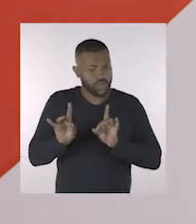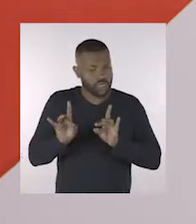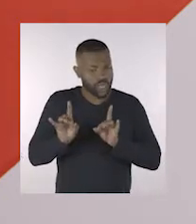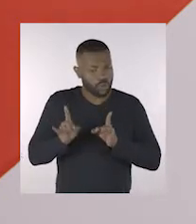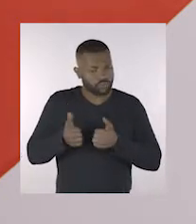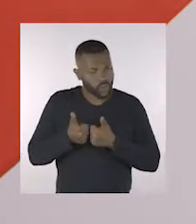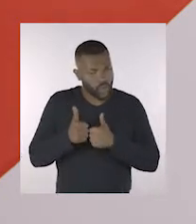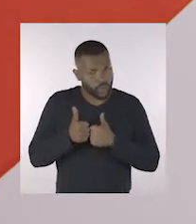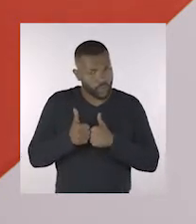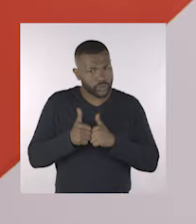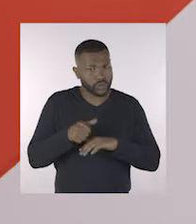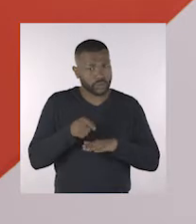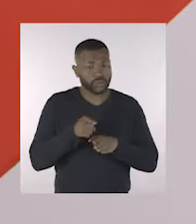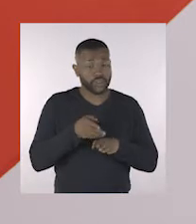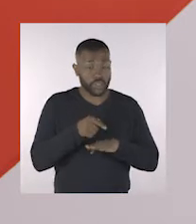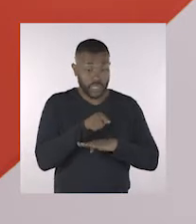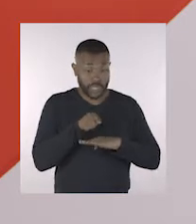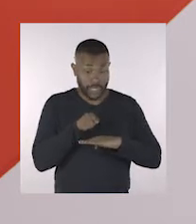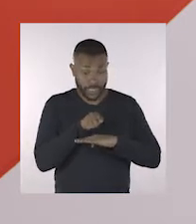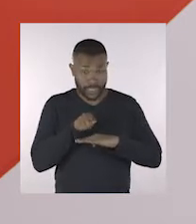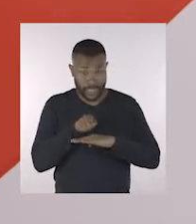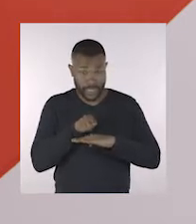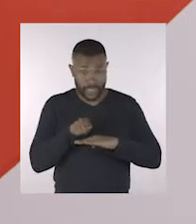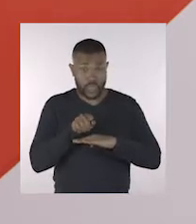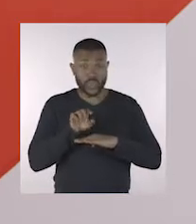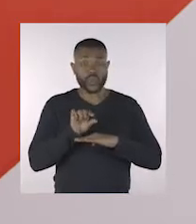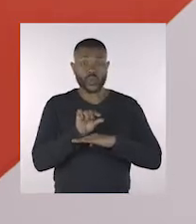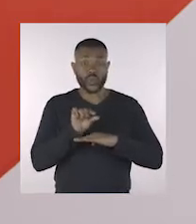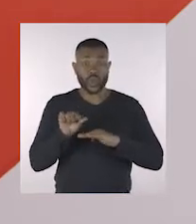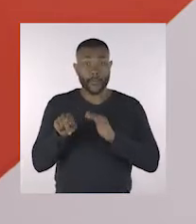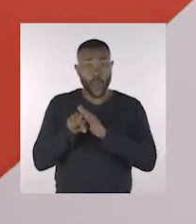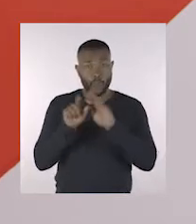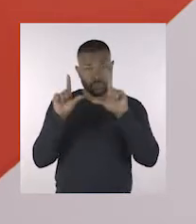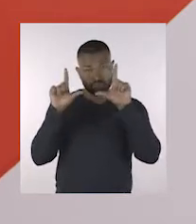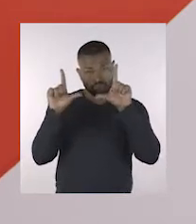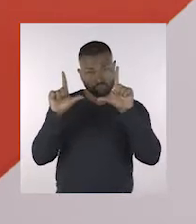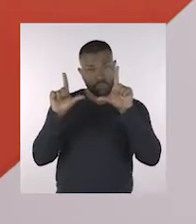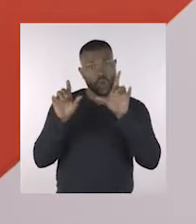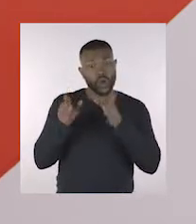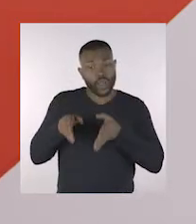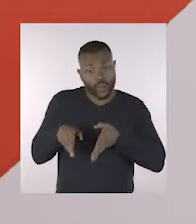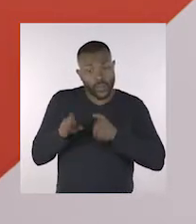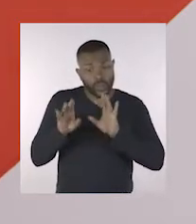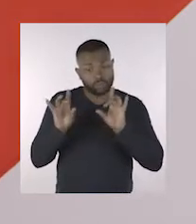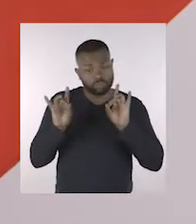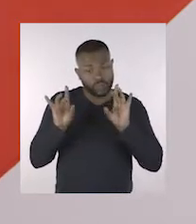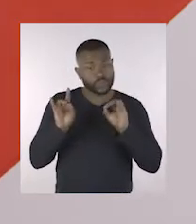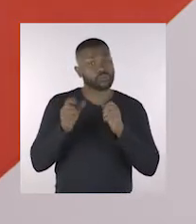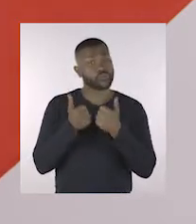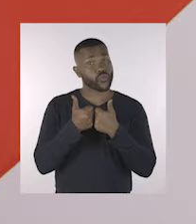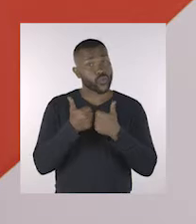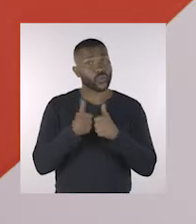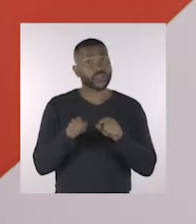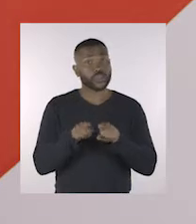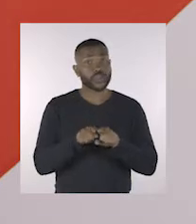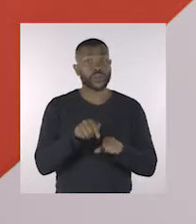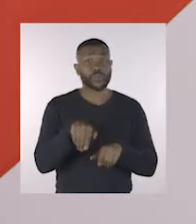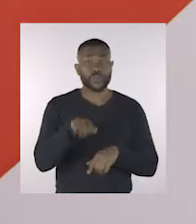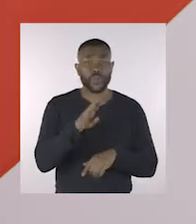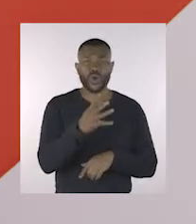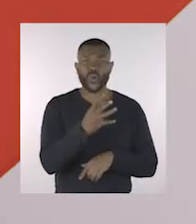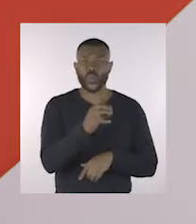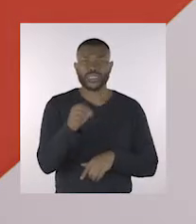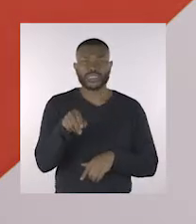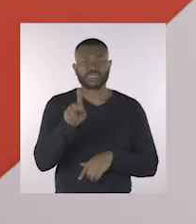onde e a pintura vertical é faixa exclusiva de ônibus né E fizemos